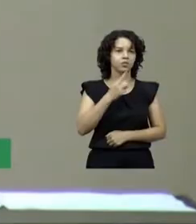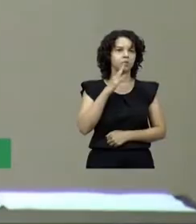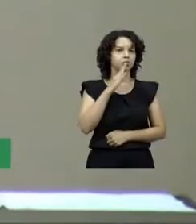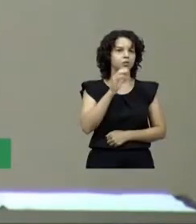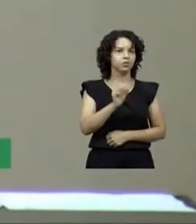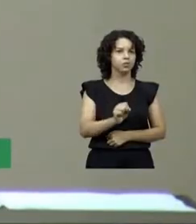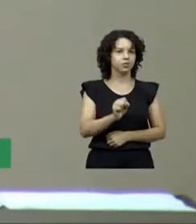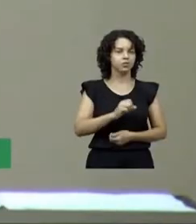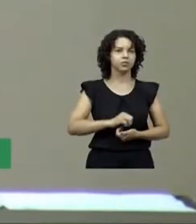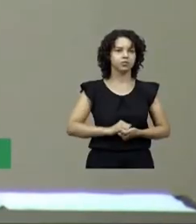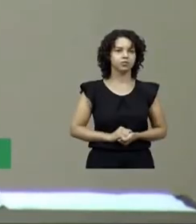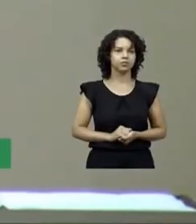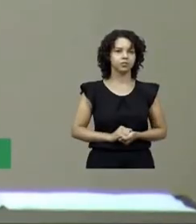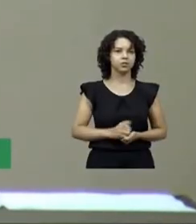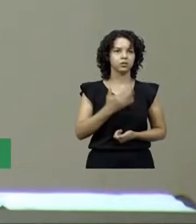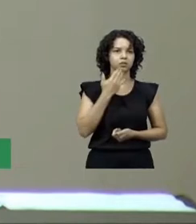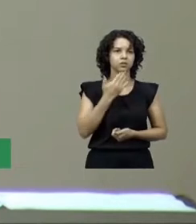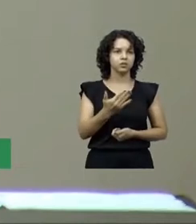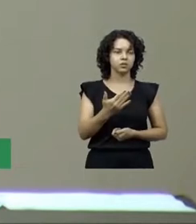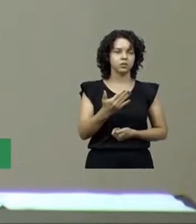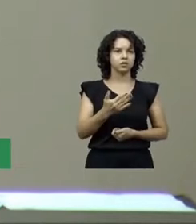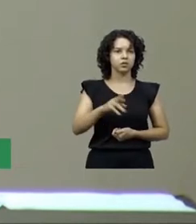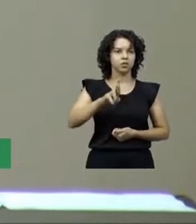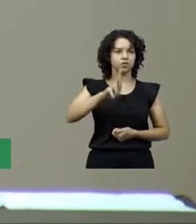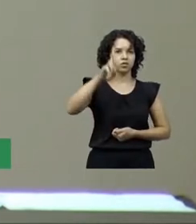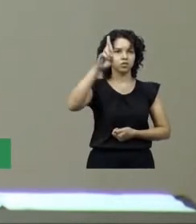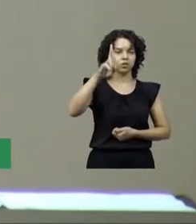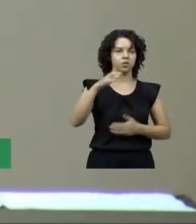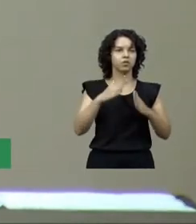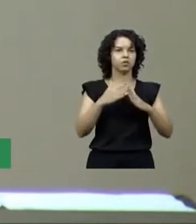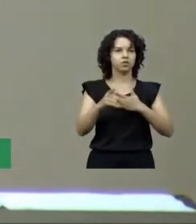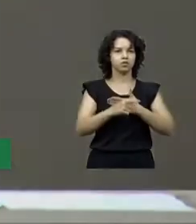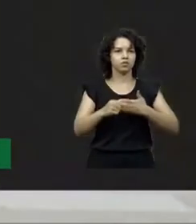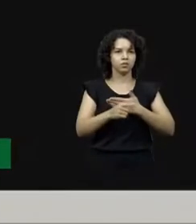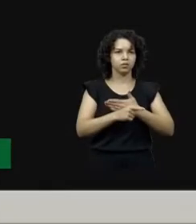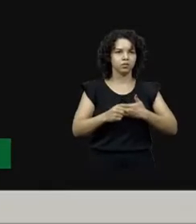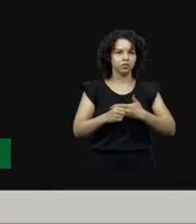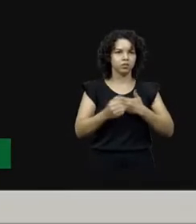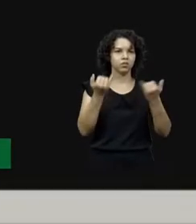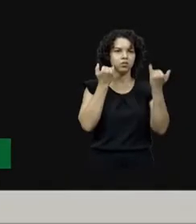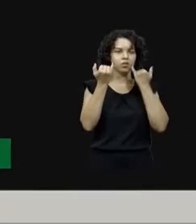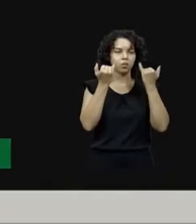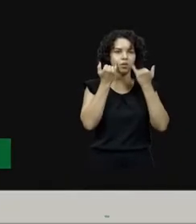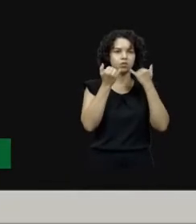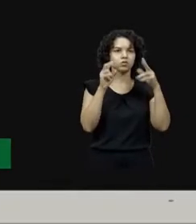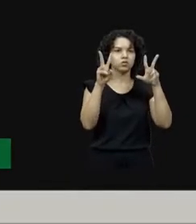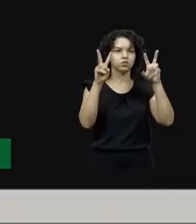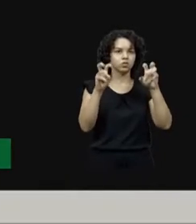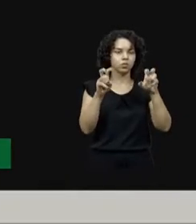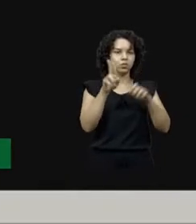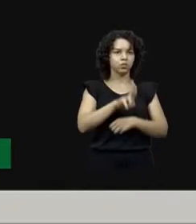Souza, solicitando ao chefe da Casa Civil informações acerca da